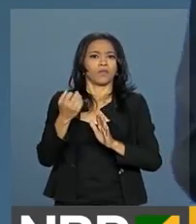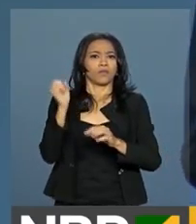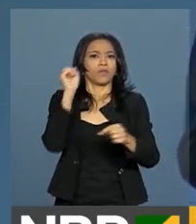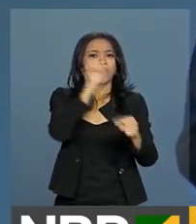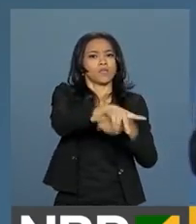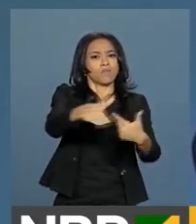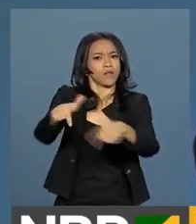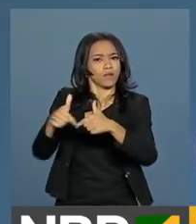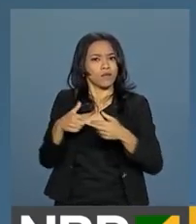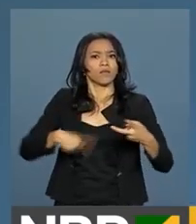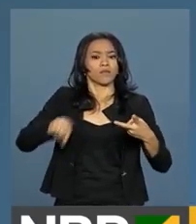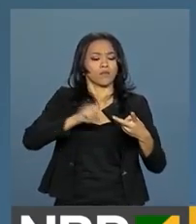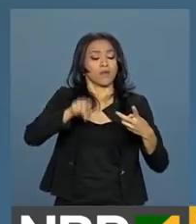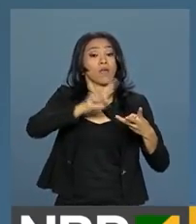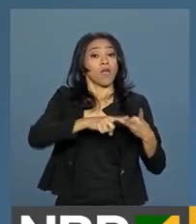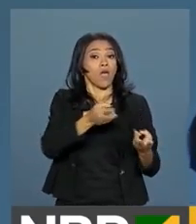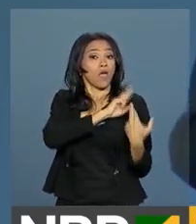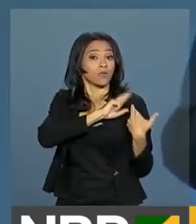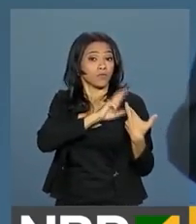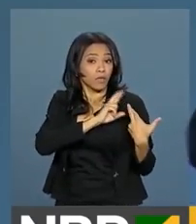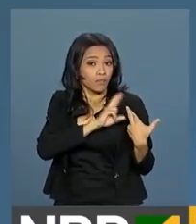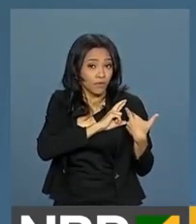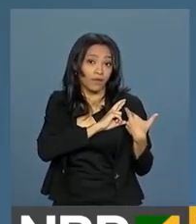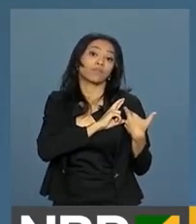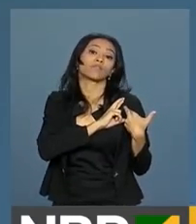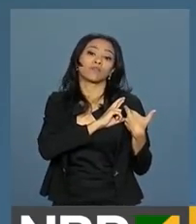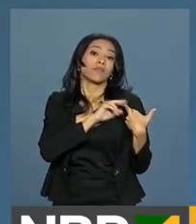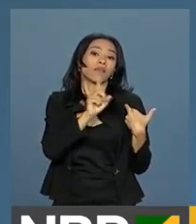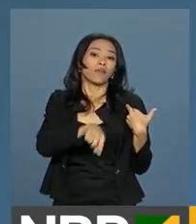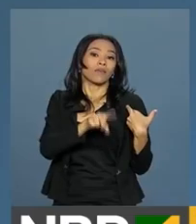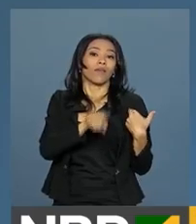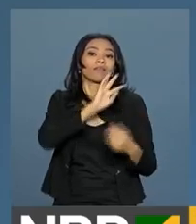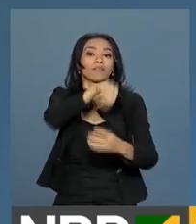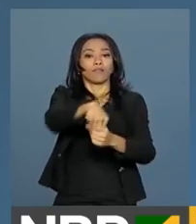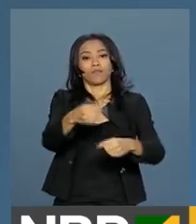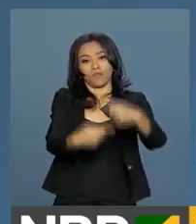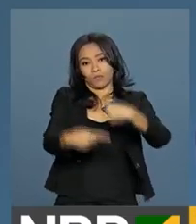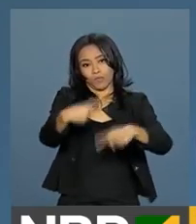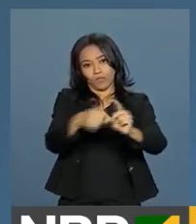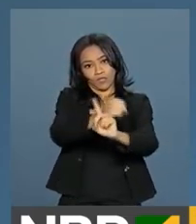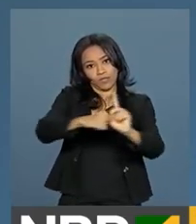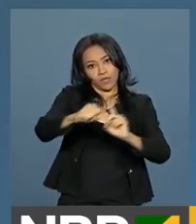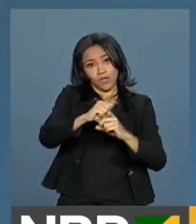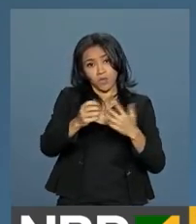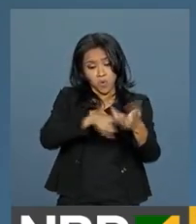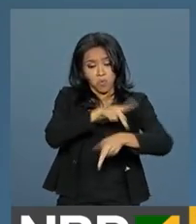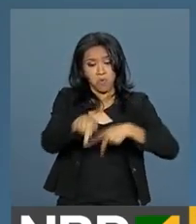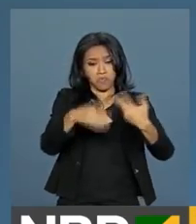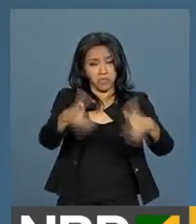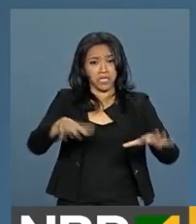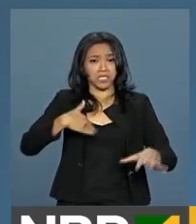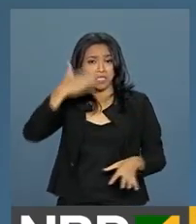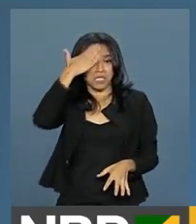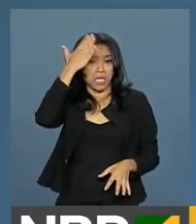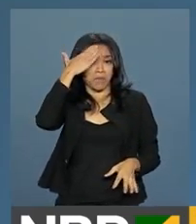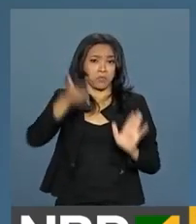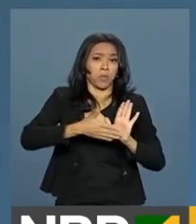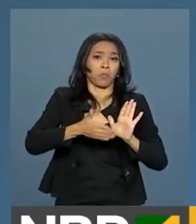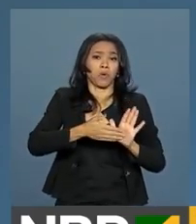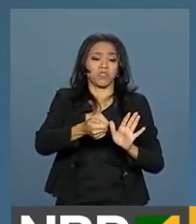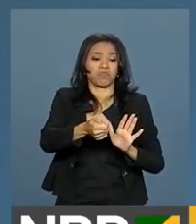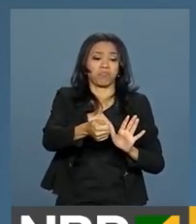responsabilidade na verdade que viabiliza convenhamos as políticas sociais o povo não quer saber de medidas populistas